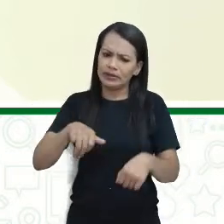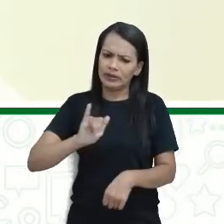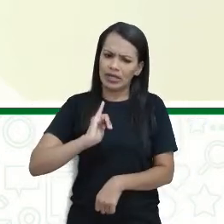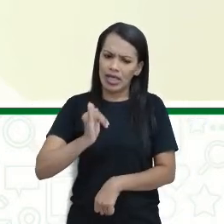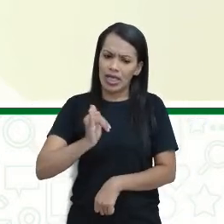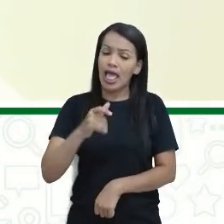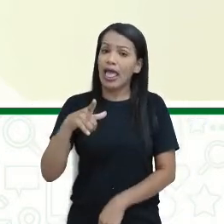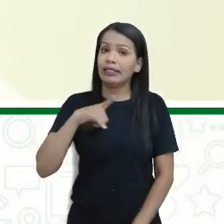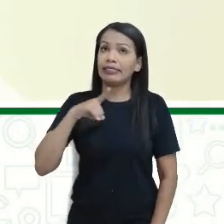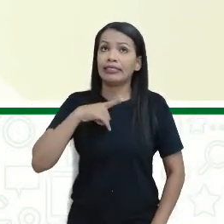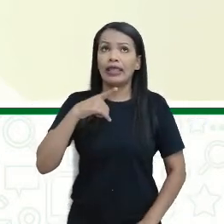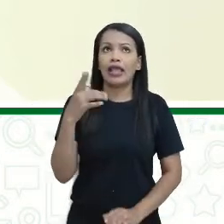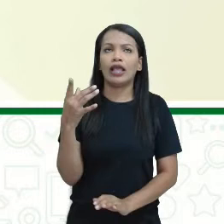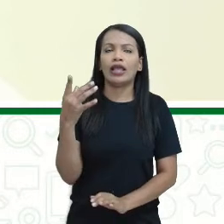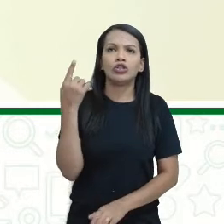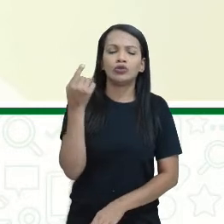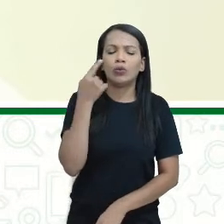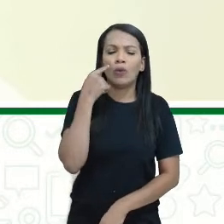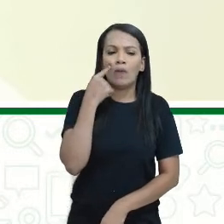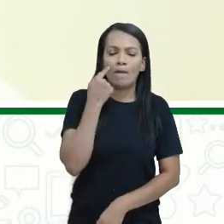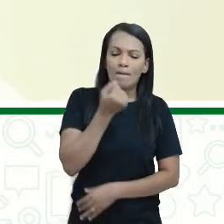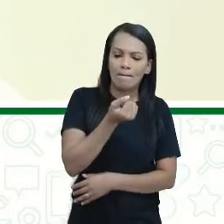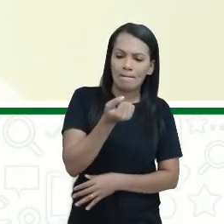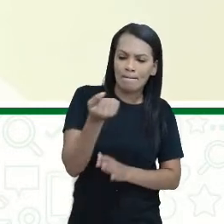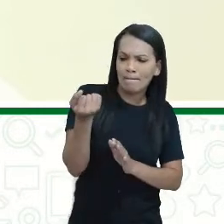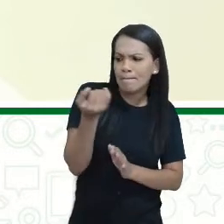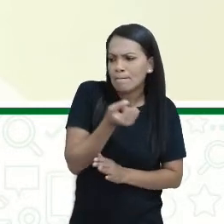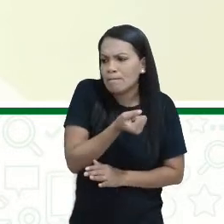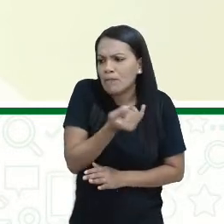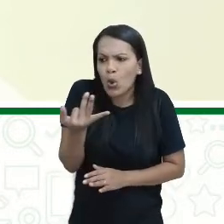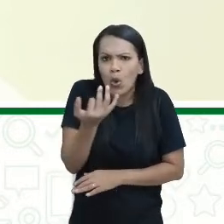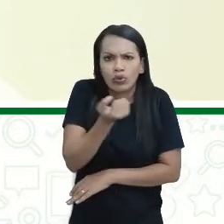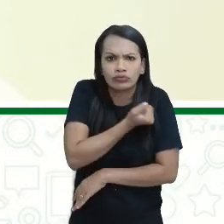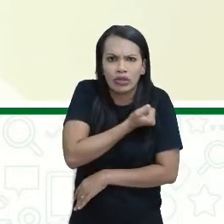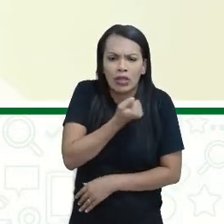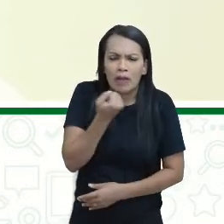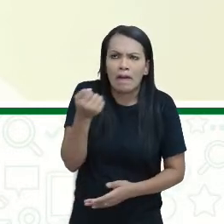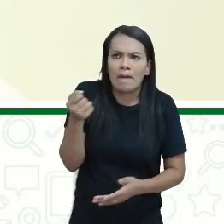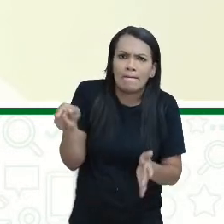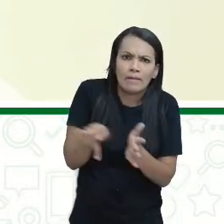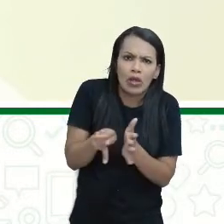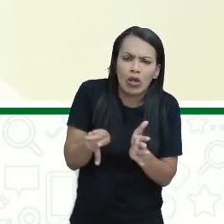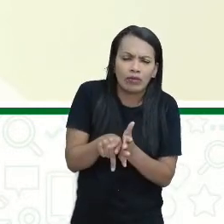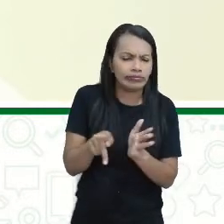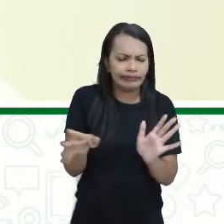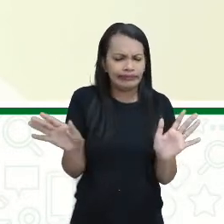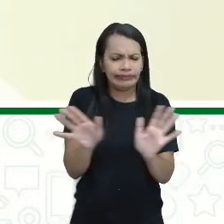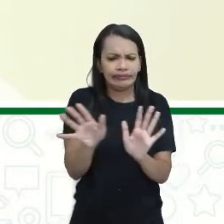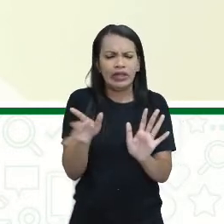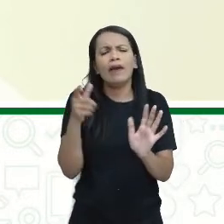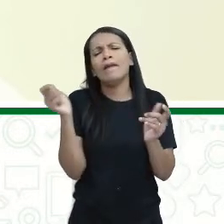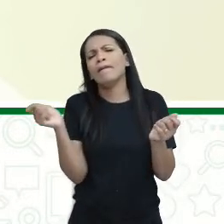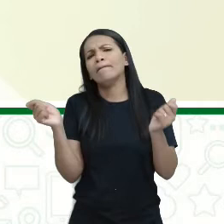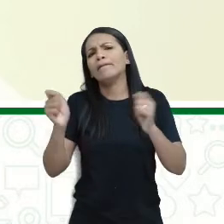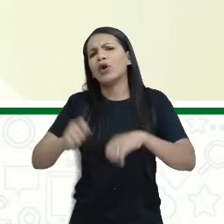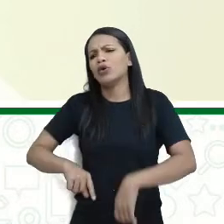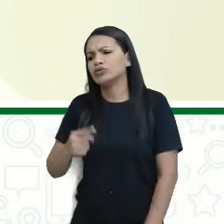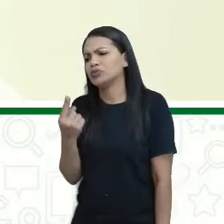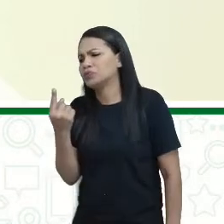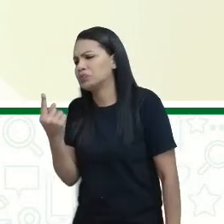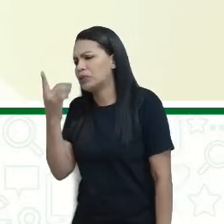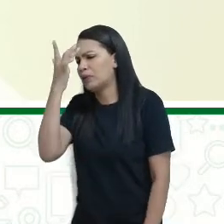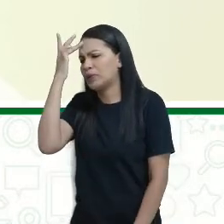ter número exato de personagens, não. Pode ser uma cena onde seja apenas